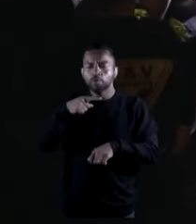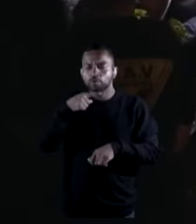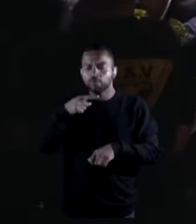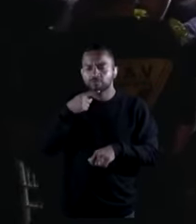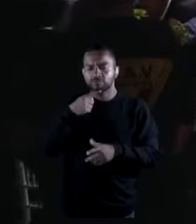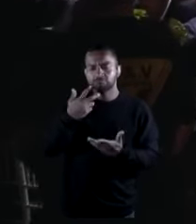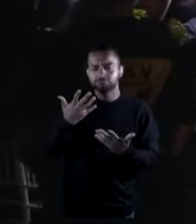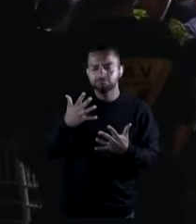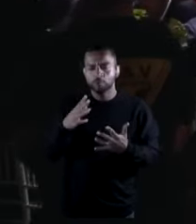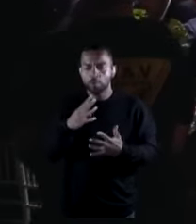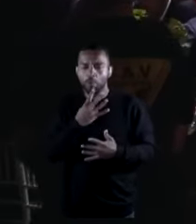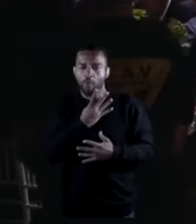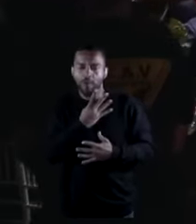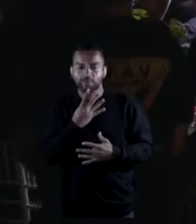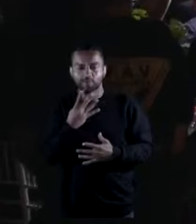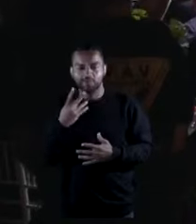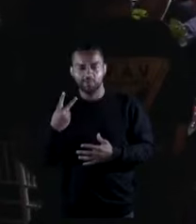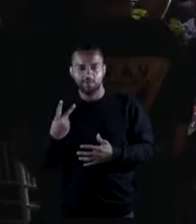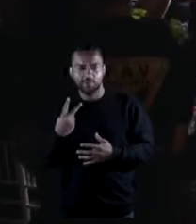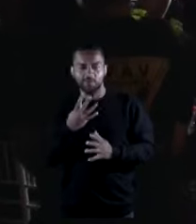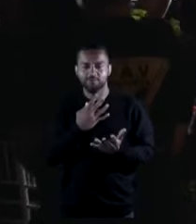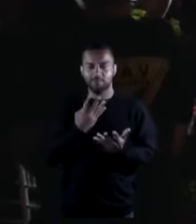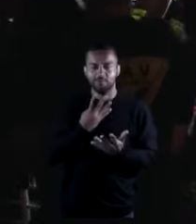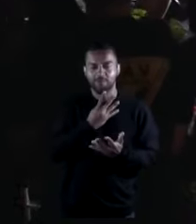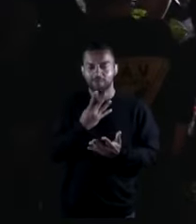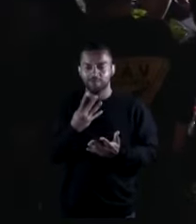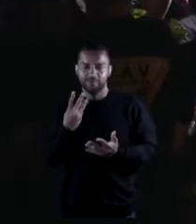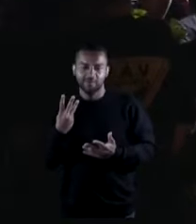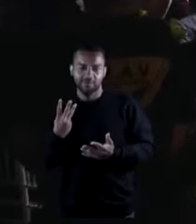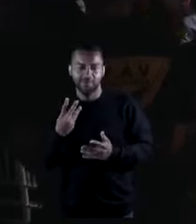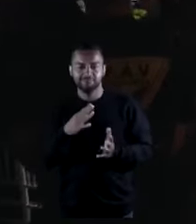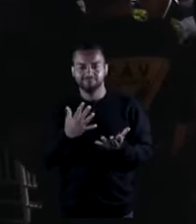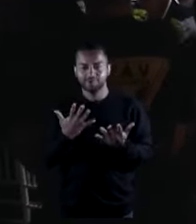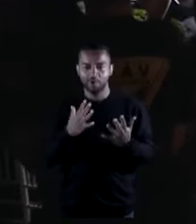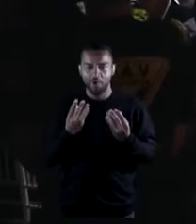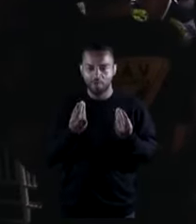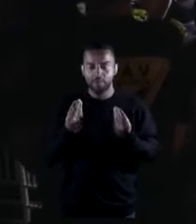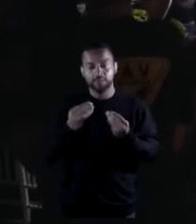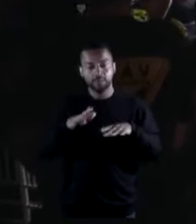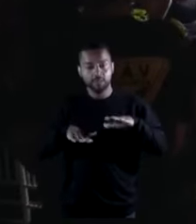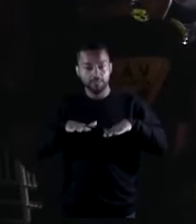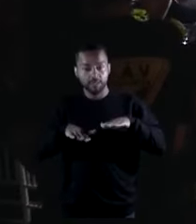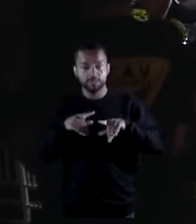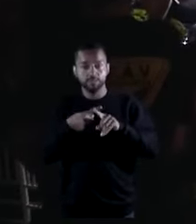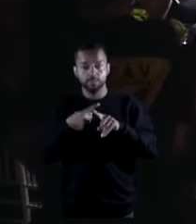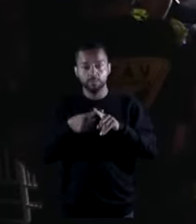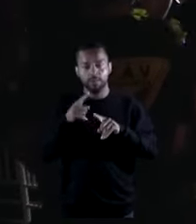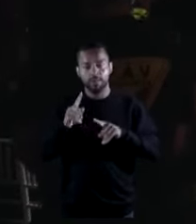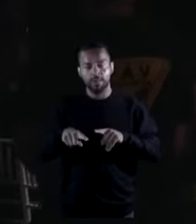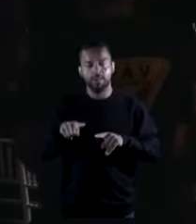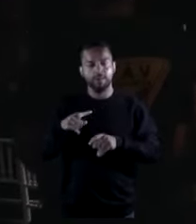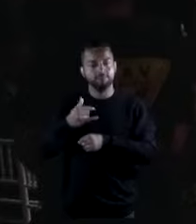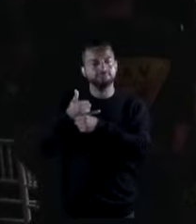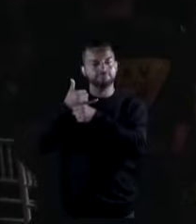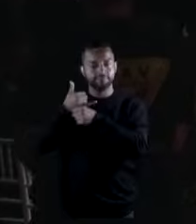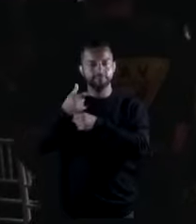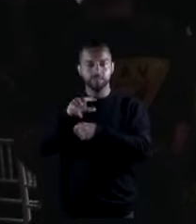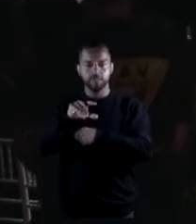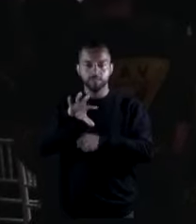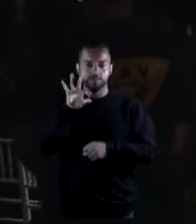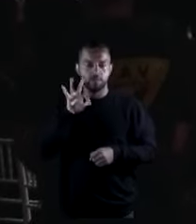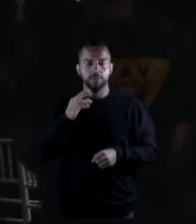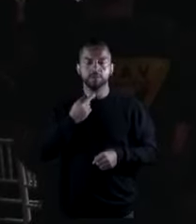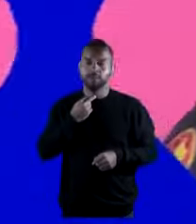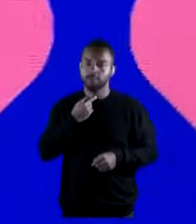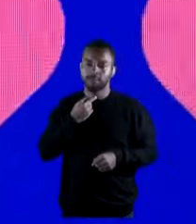4-4-2, 4-3-3, mais ofensivo? 4-3-3. Vai depender, porque como eu falei, são os capitães e também os técnicos das equipes que escolhem e não podem